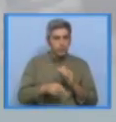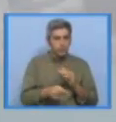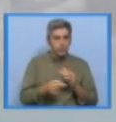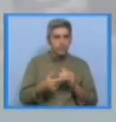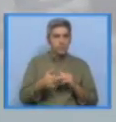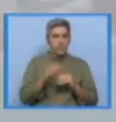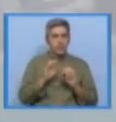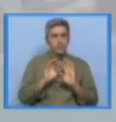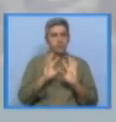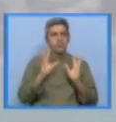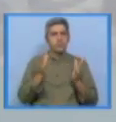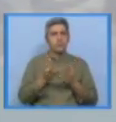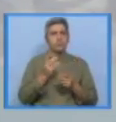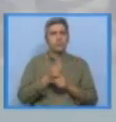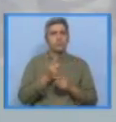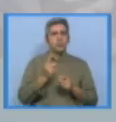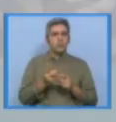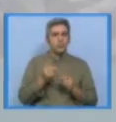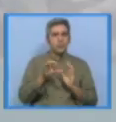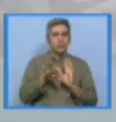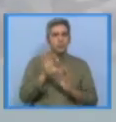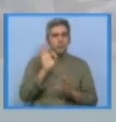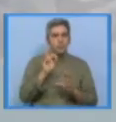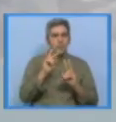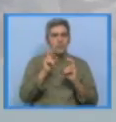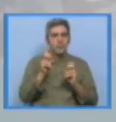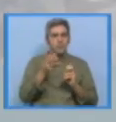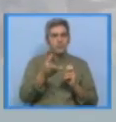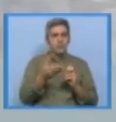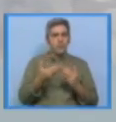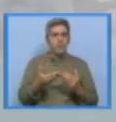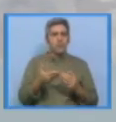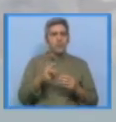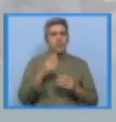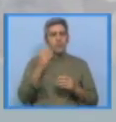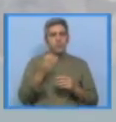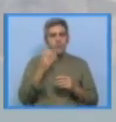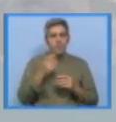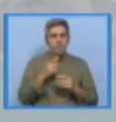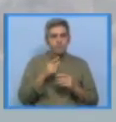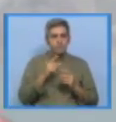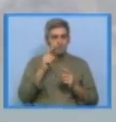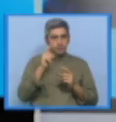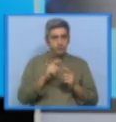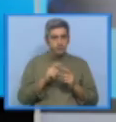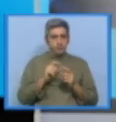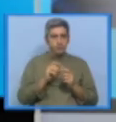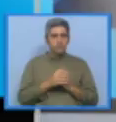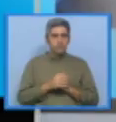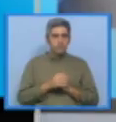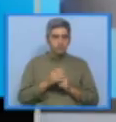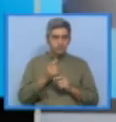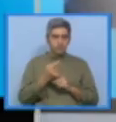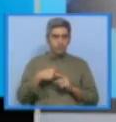mais abrangente, porquê a escolha de um tema destes para a cultura, para as Jornadas da Cultura? Em primeiro lugar, porque a